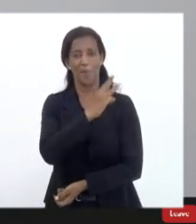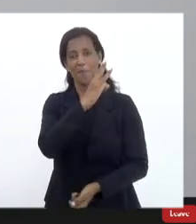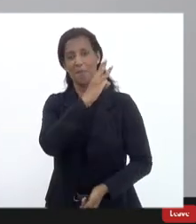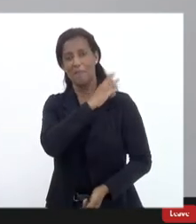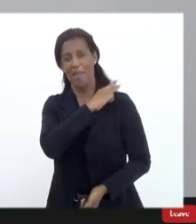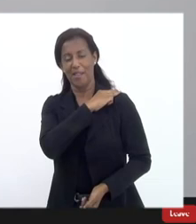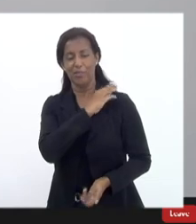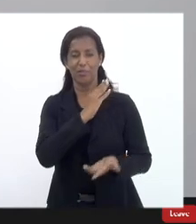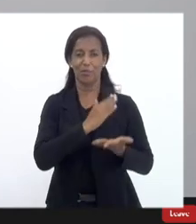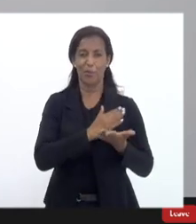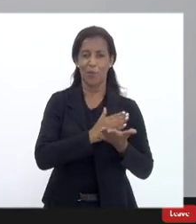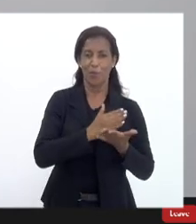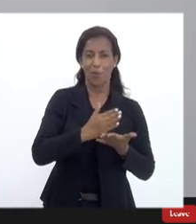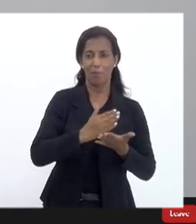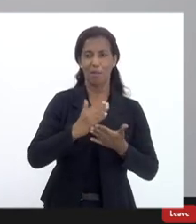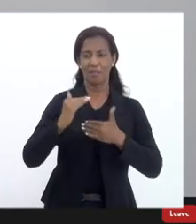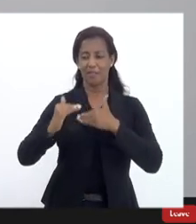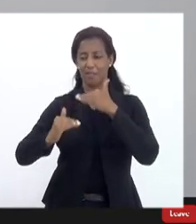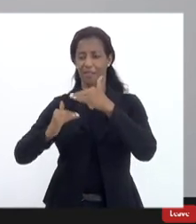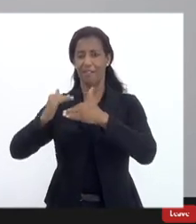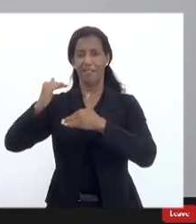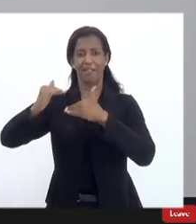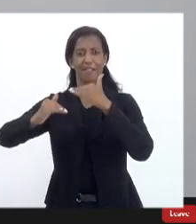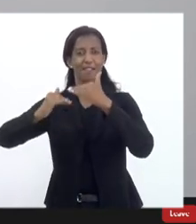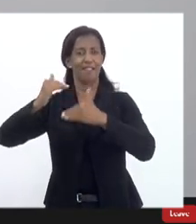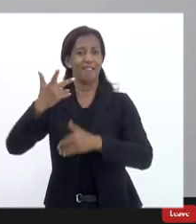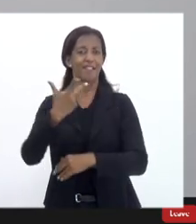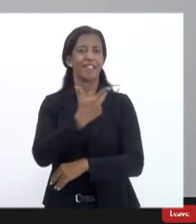já começa a haver um avanço na vacinação